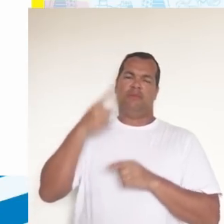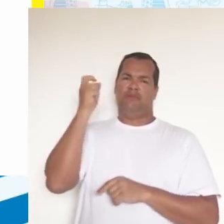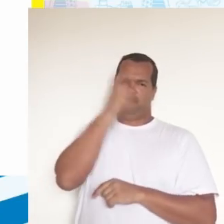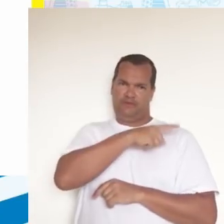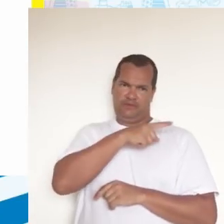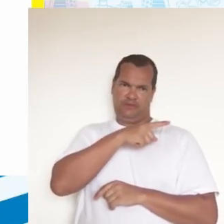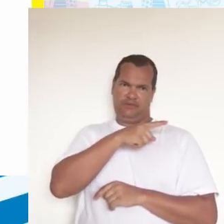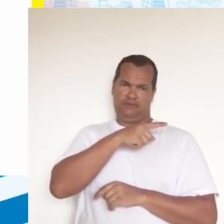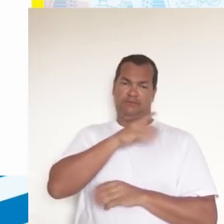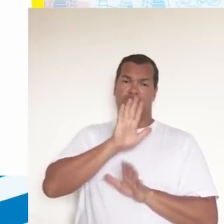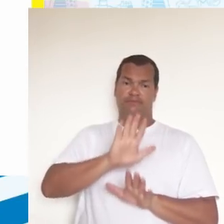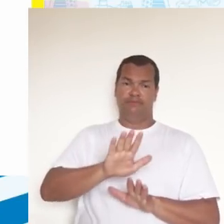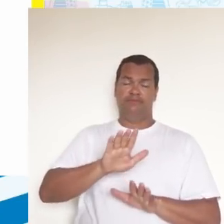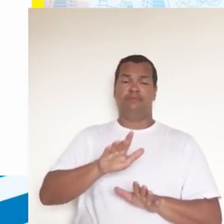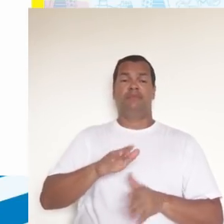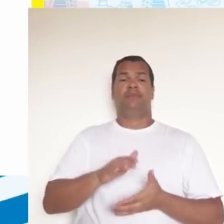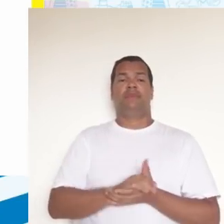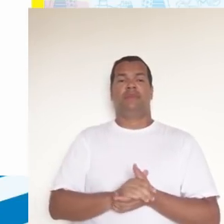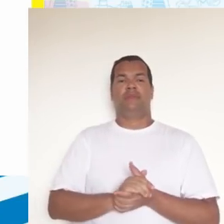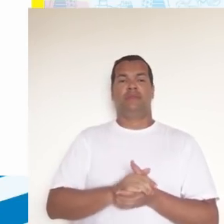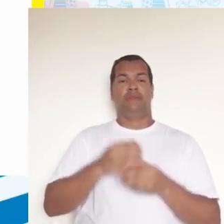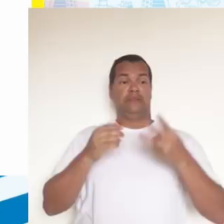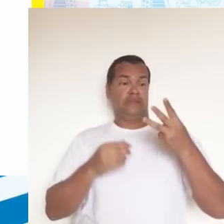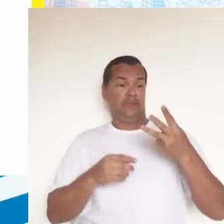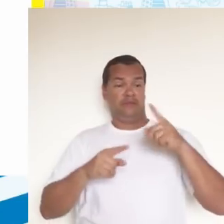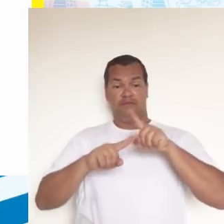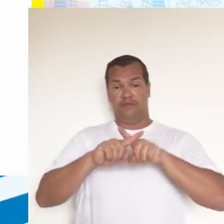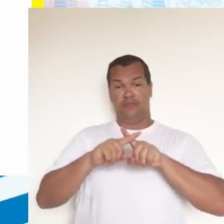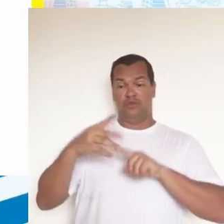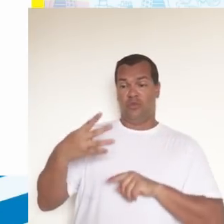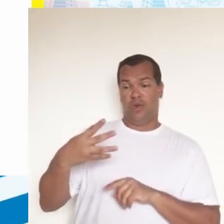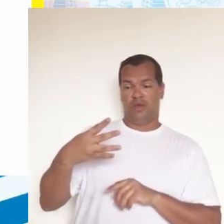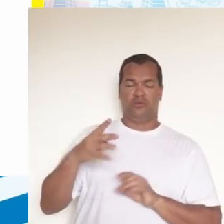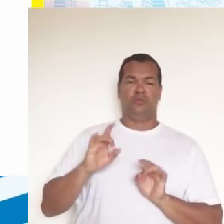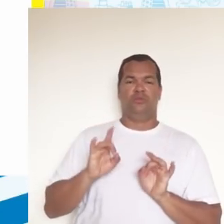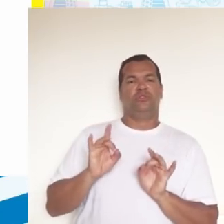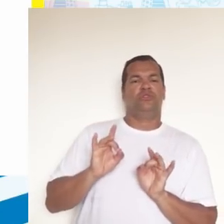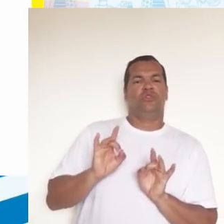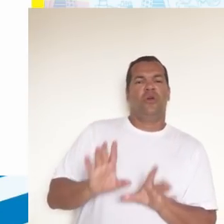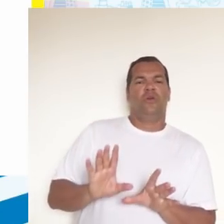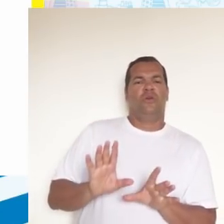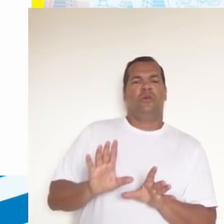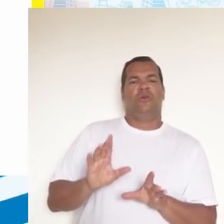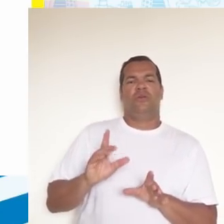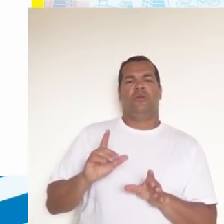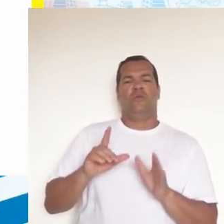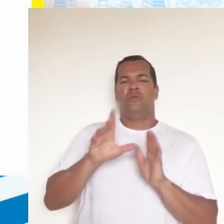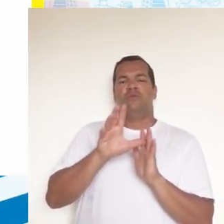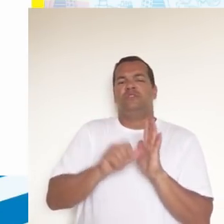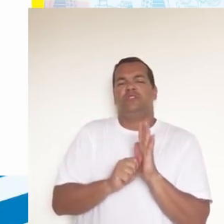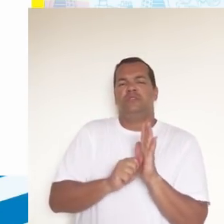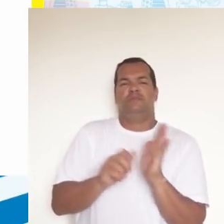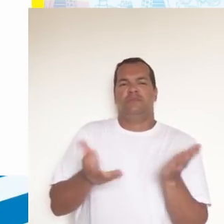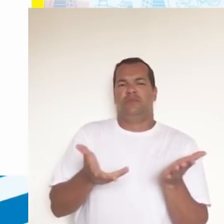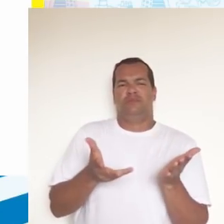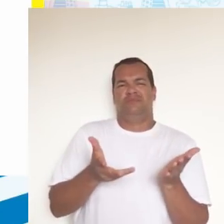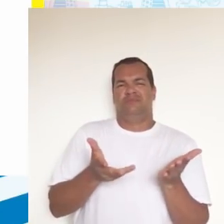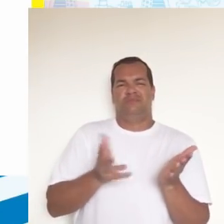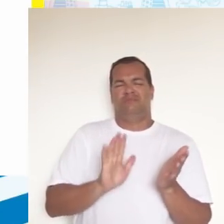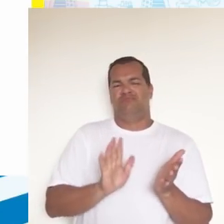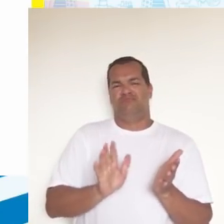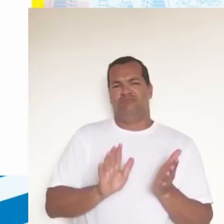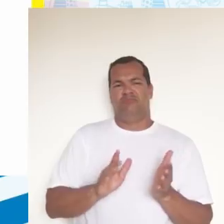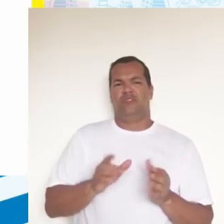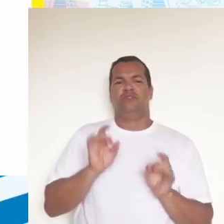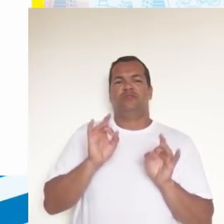lugar. Veja que 3 vezes 4 não é apenas uma simbologia,